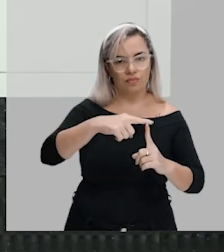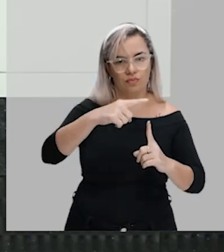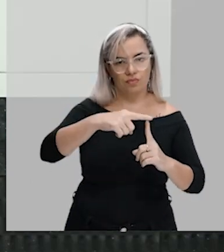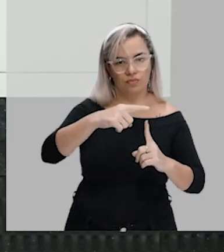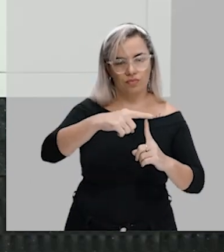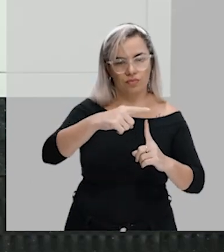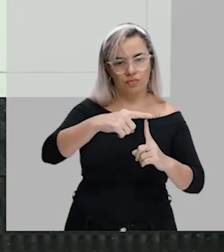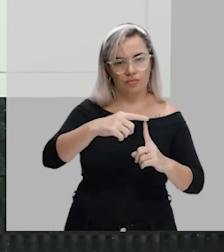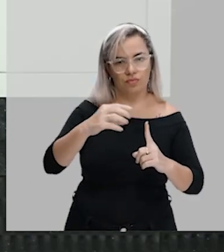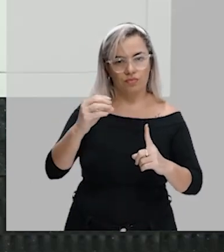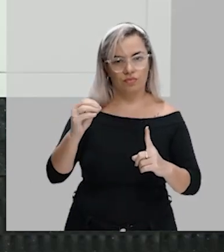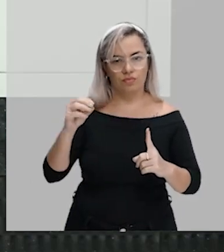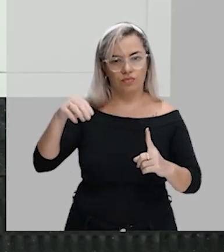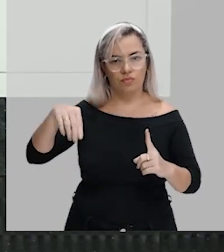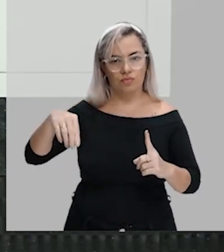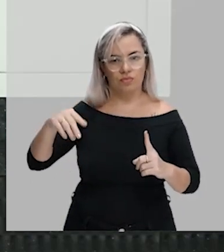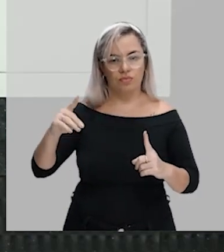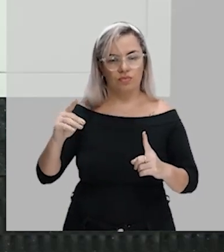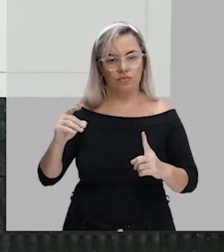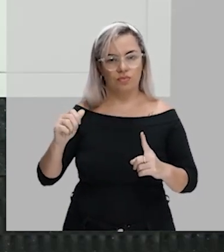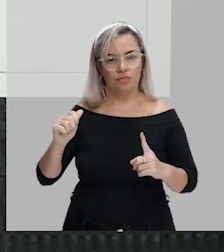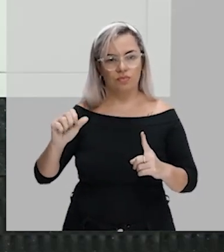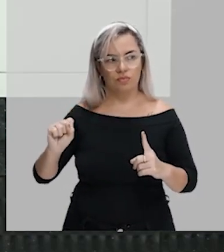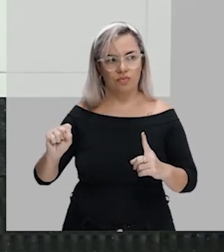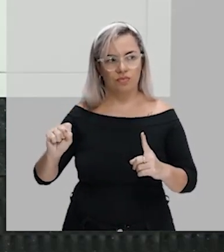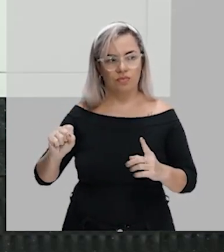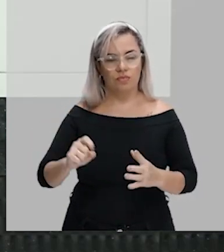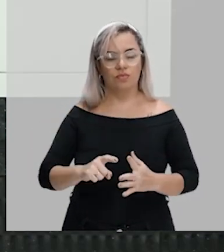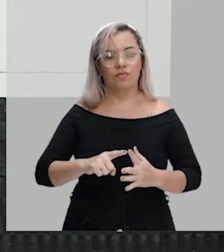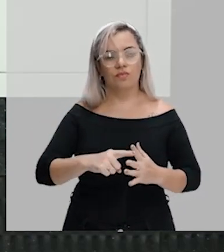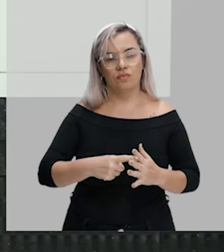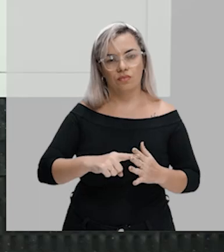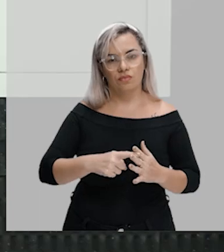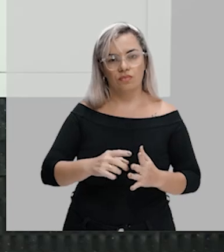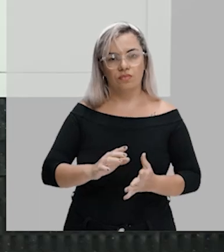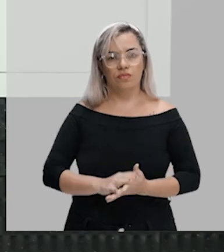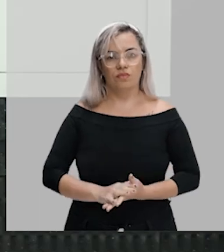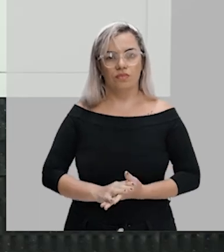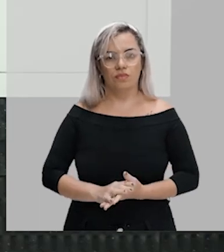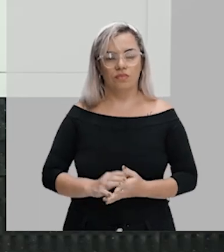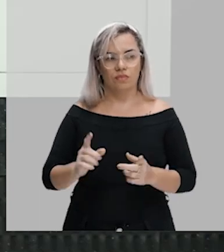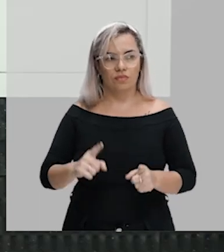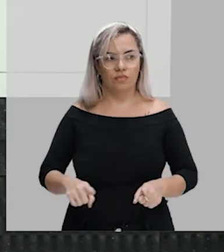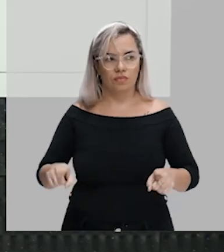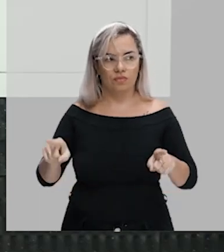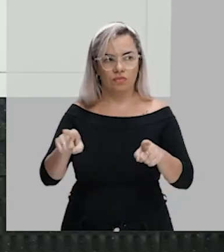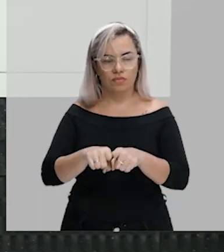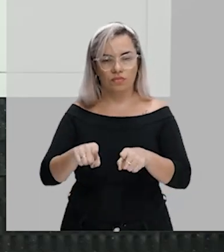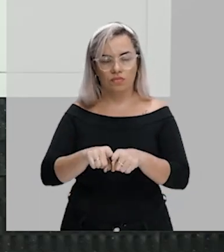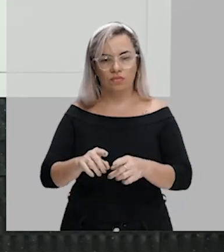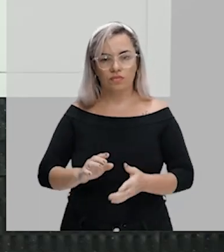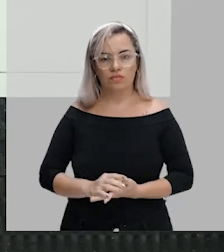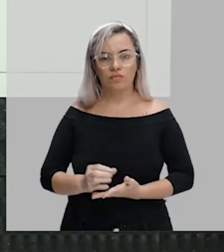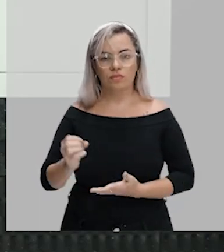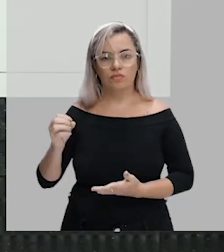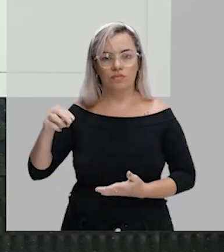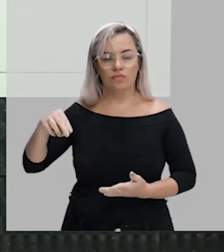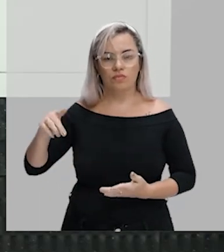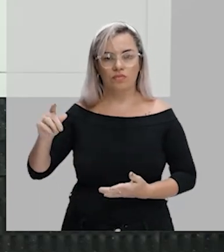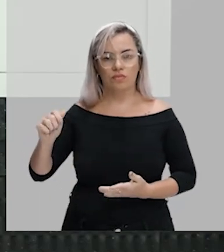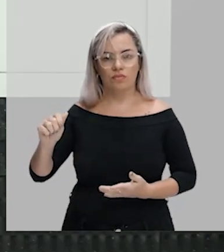mecânicas, né? Ondas mecânicas e ondas